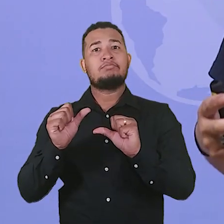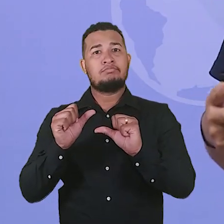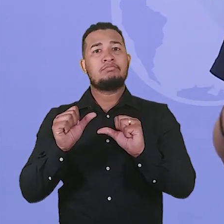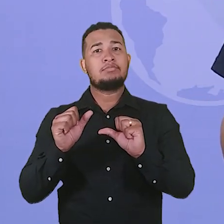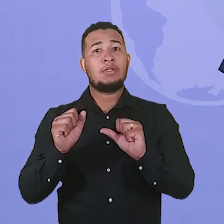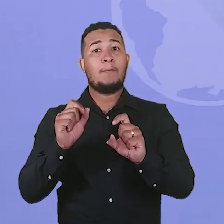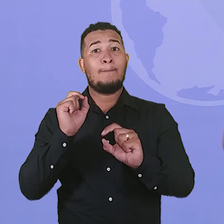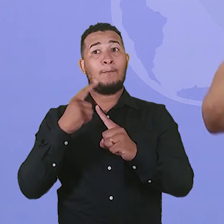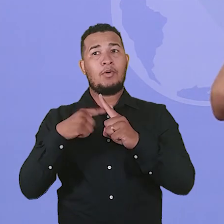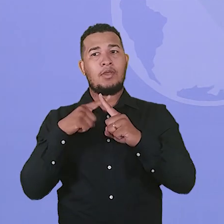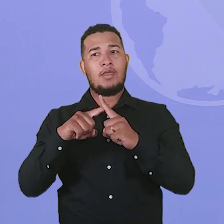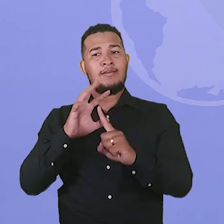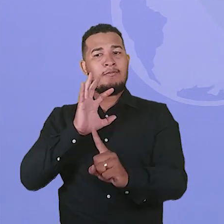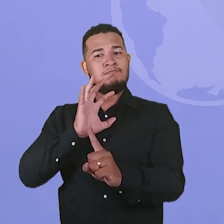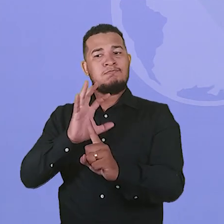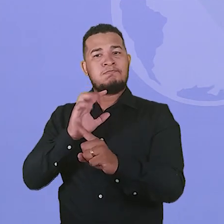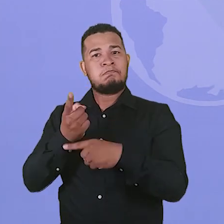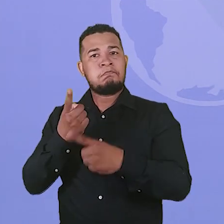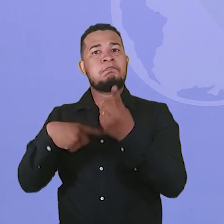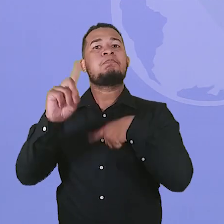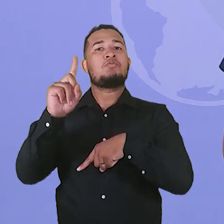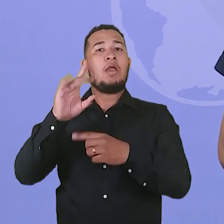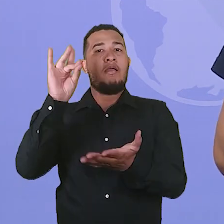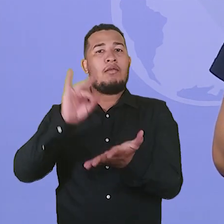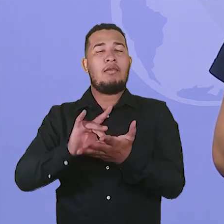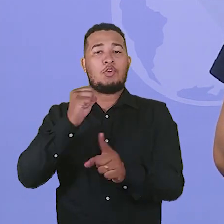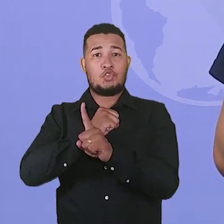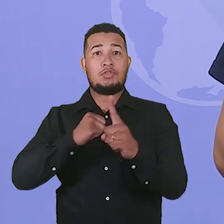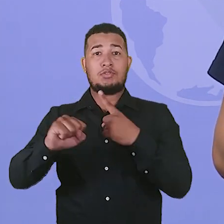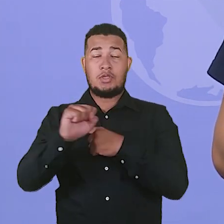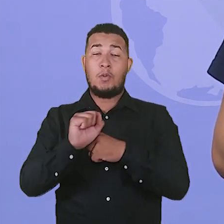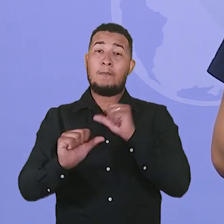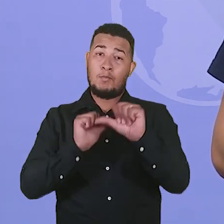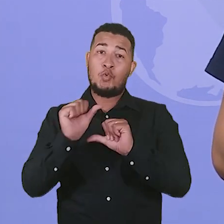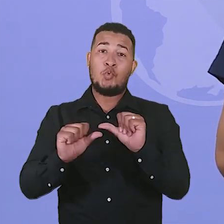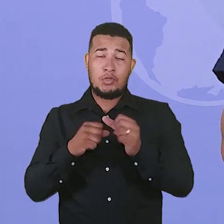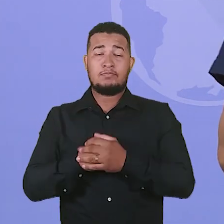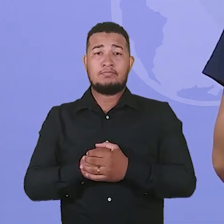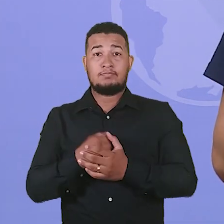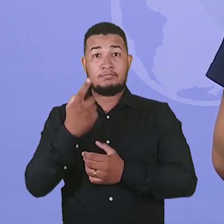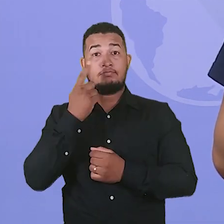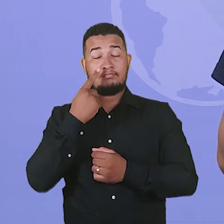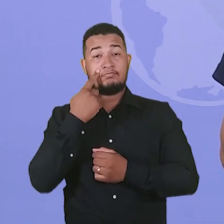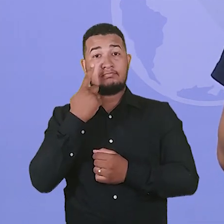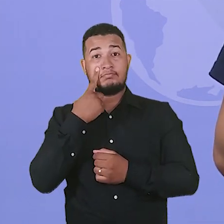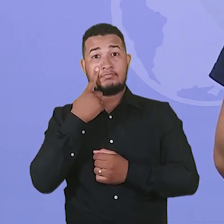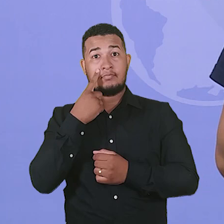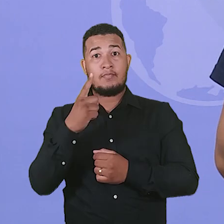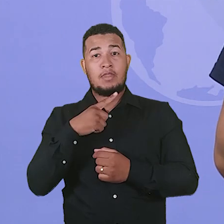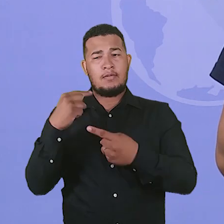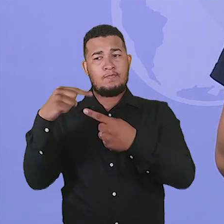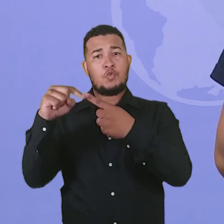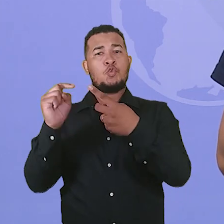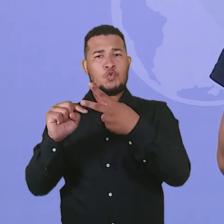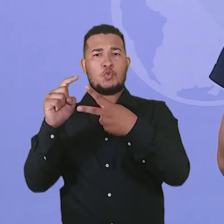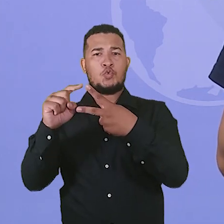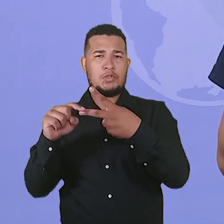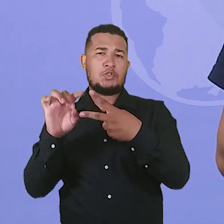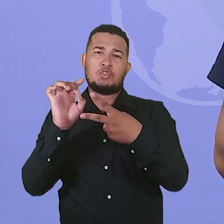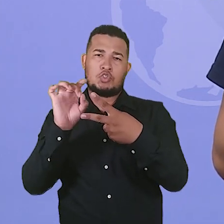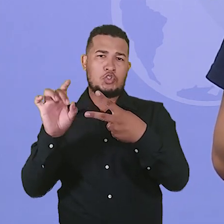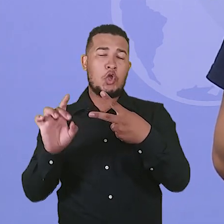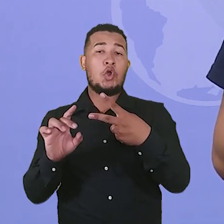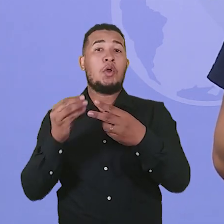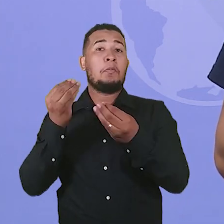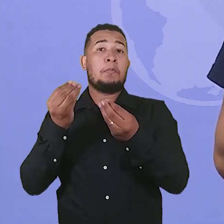ocidental que vai mudar a realidade social, né? Então, vamos dar uma olhada aí em duas, pelo